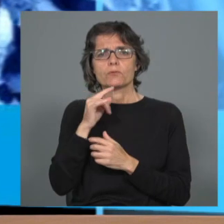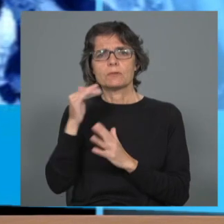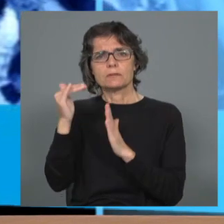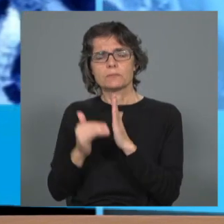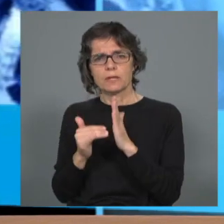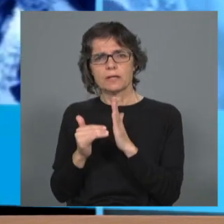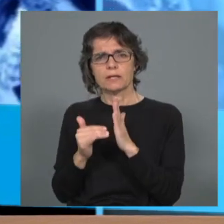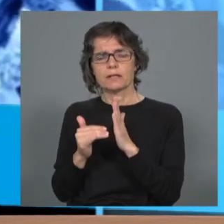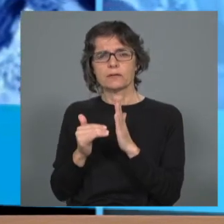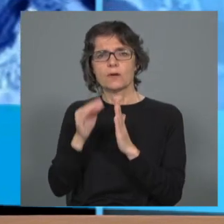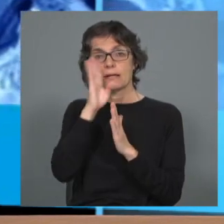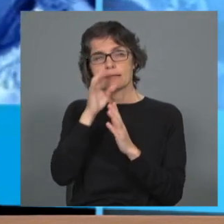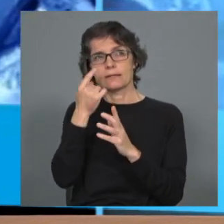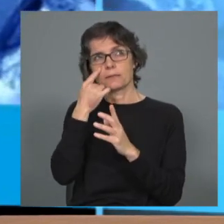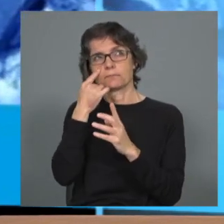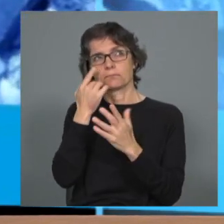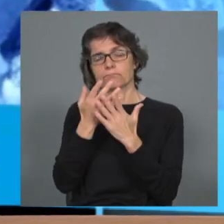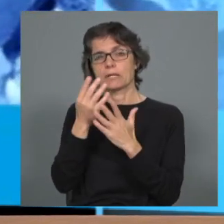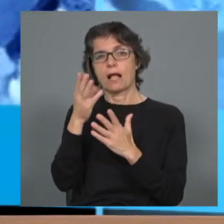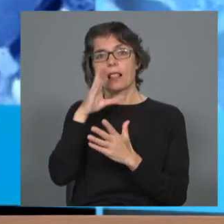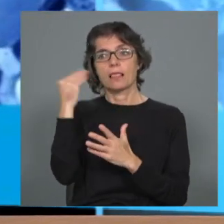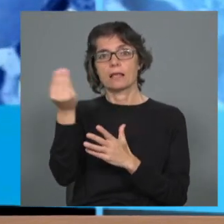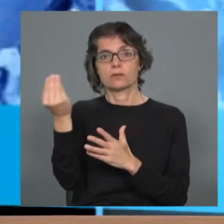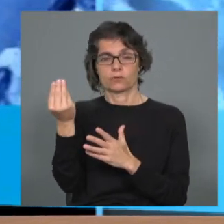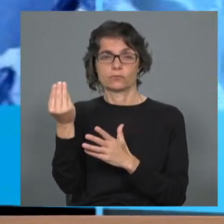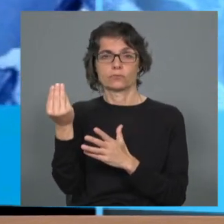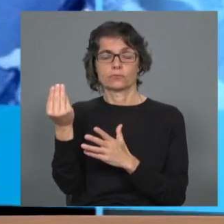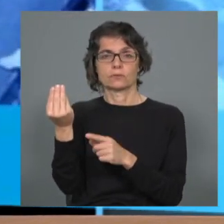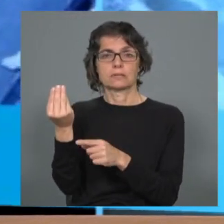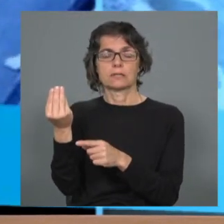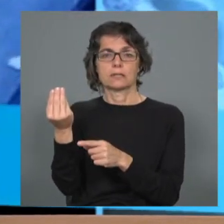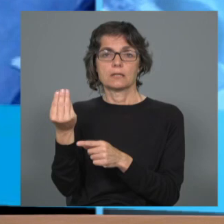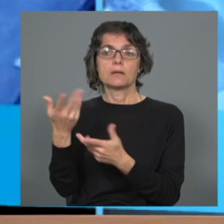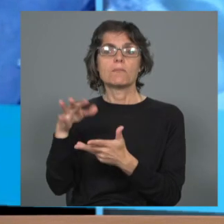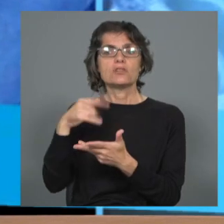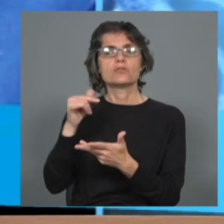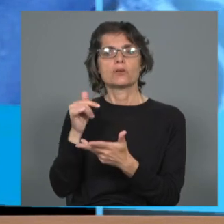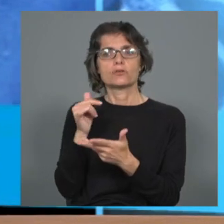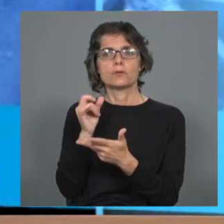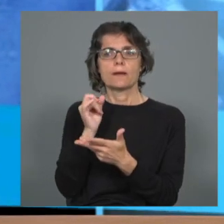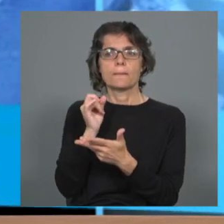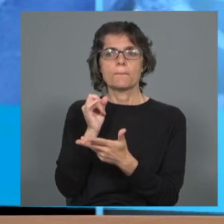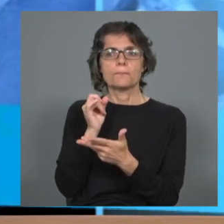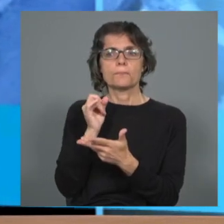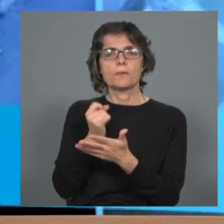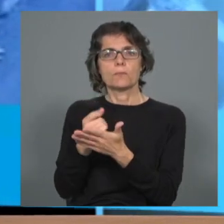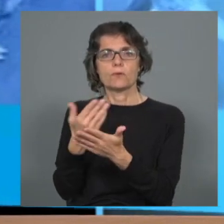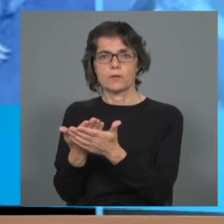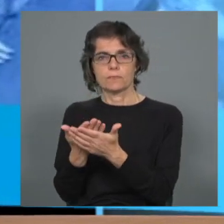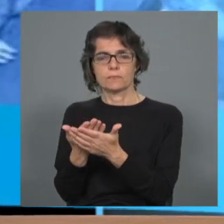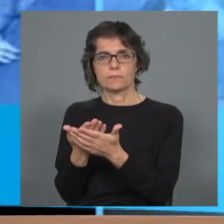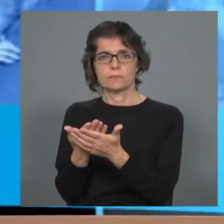às mães adolescentes, mas cá estamos nós para tentar que essas oportunidades sejam o